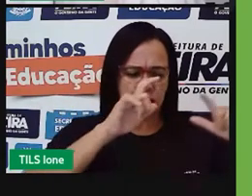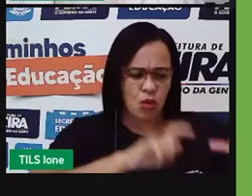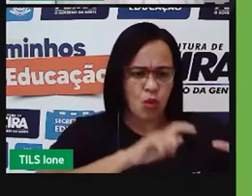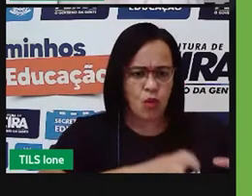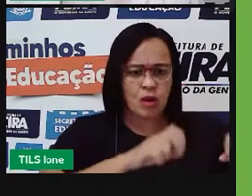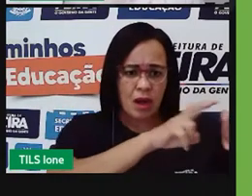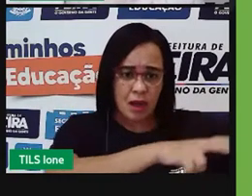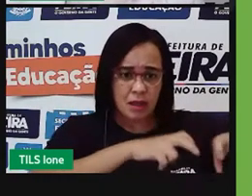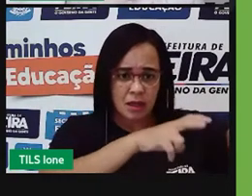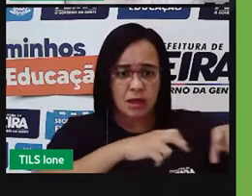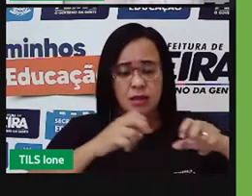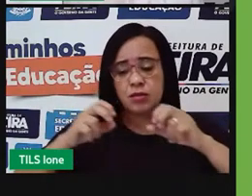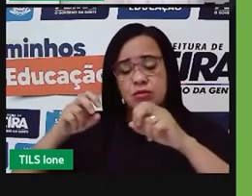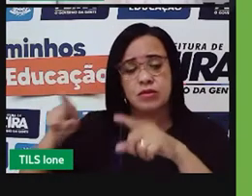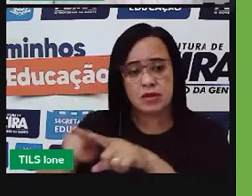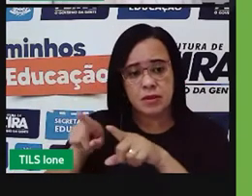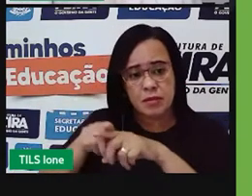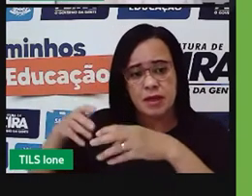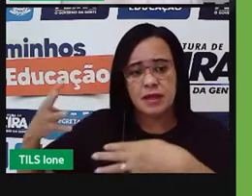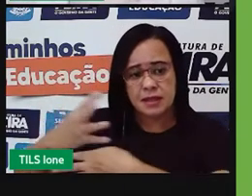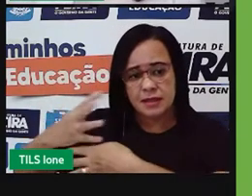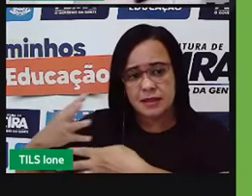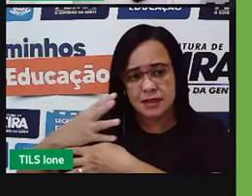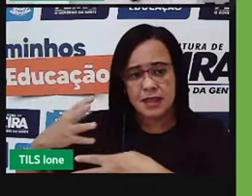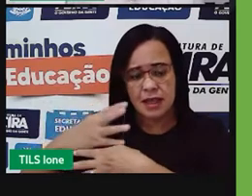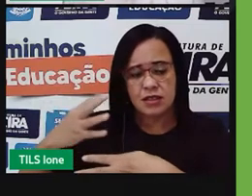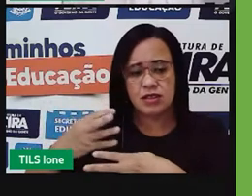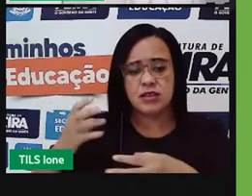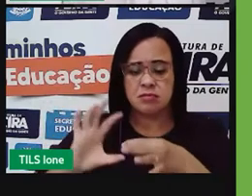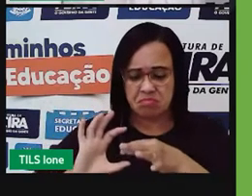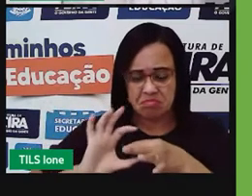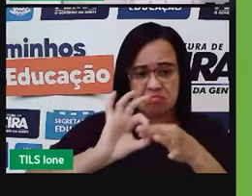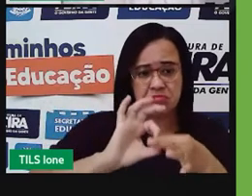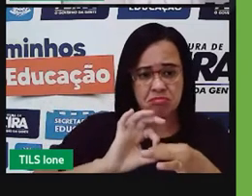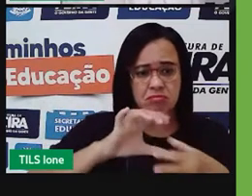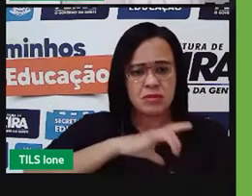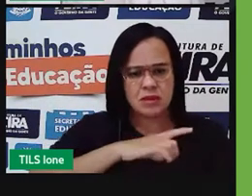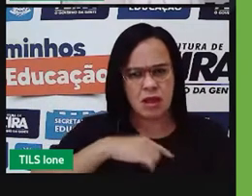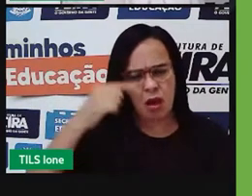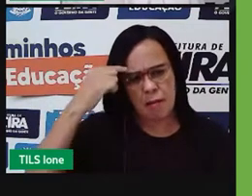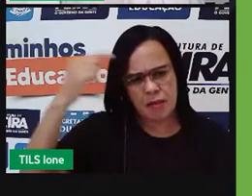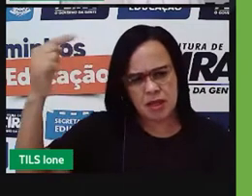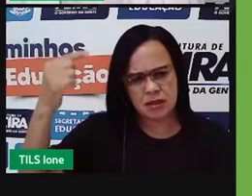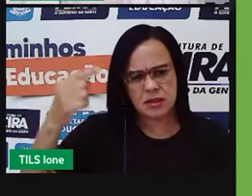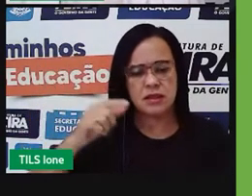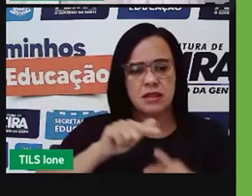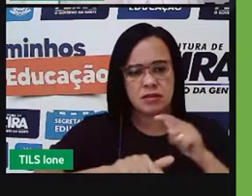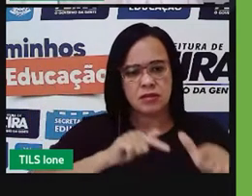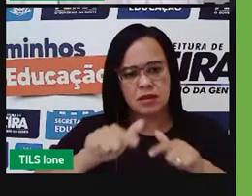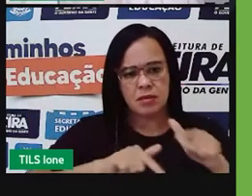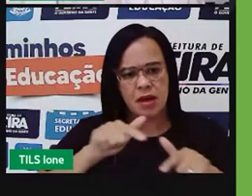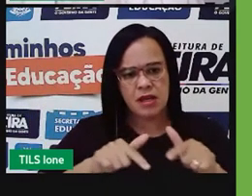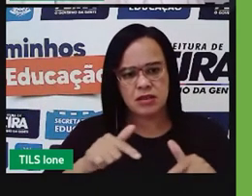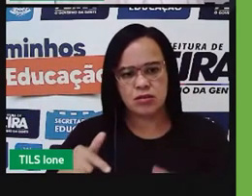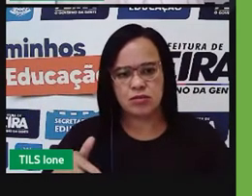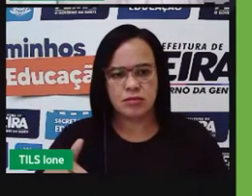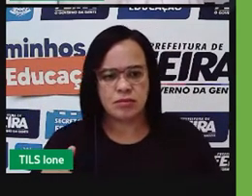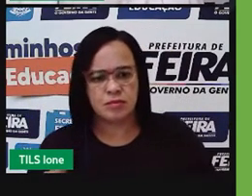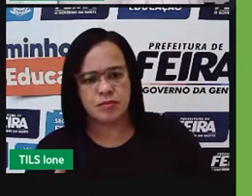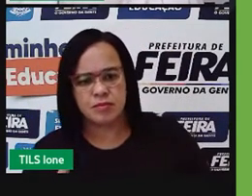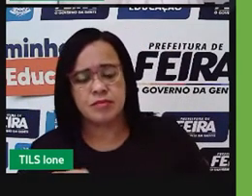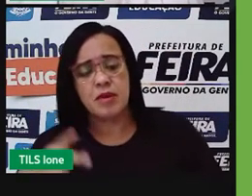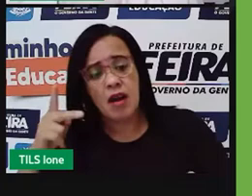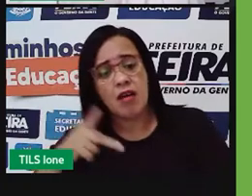relação de interdependência entre o campo e a cidade. Daí pensei no seu trabalho lá da indústria. É